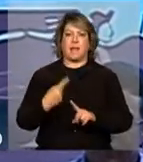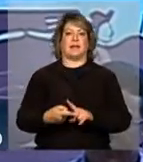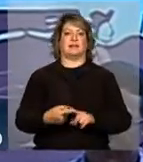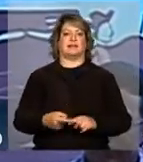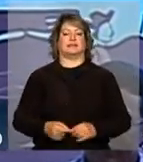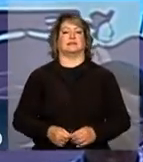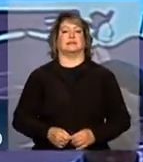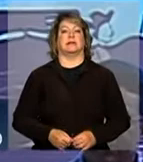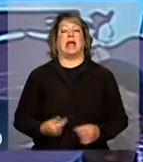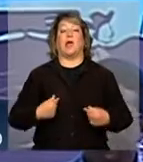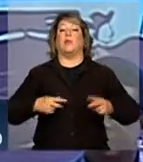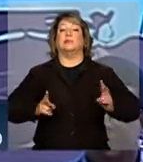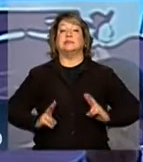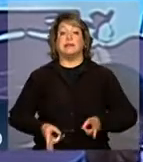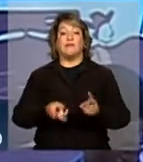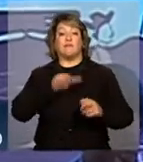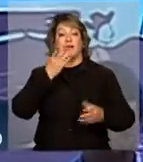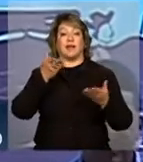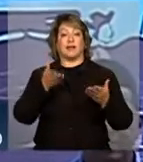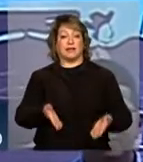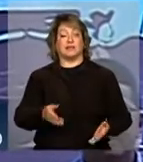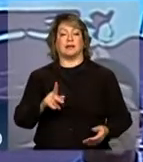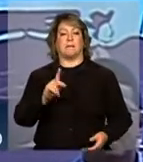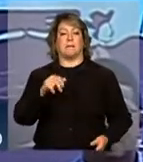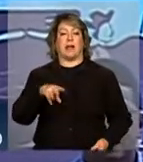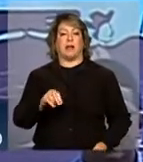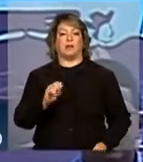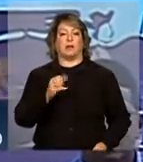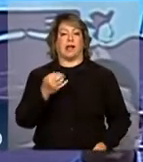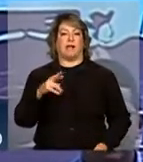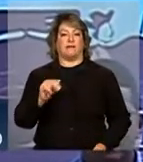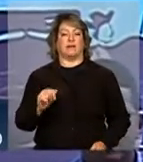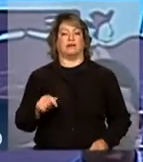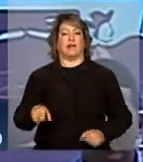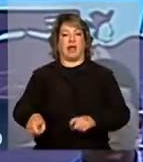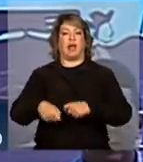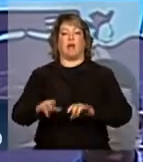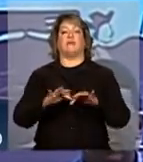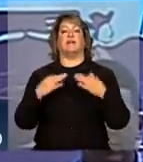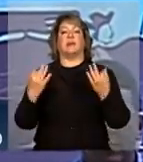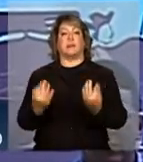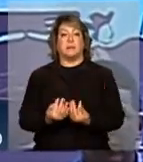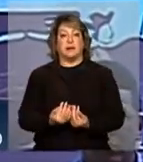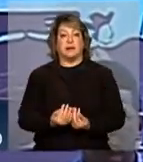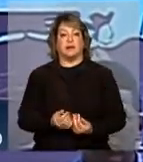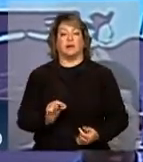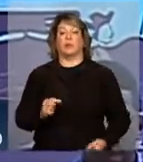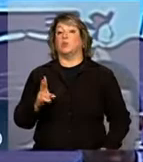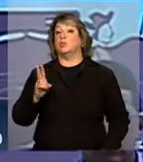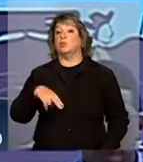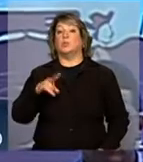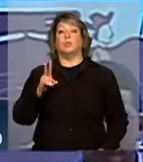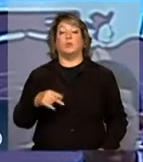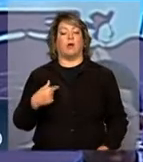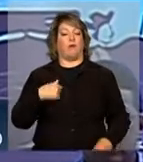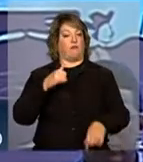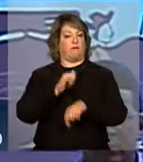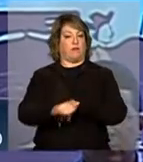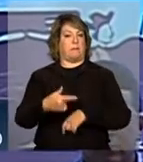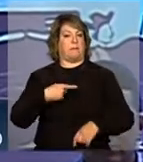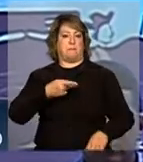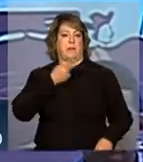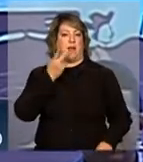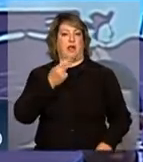Eu sempre falo isso no Plano Safra da Agricultura Familiar. E nunca faltei com a minha